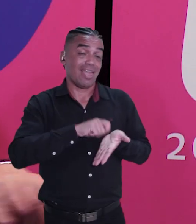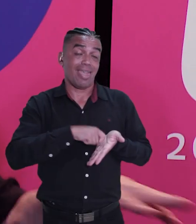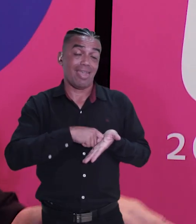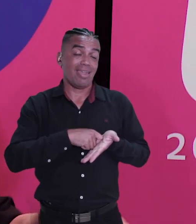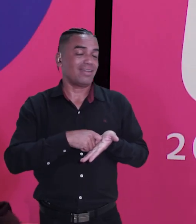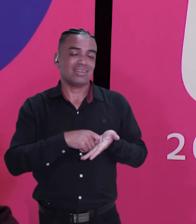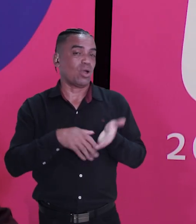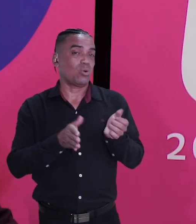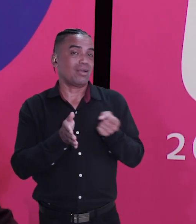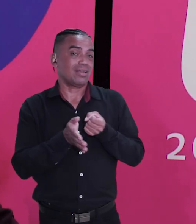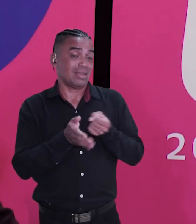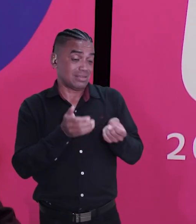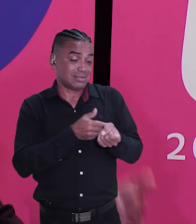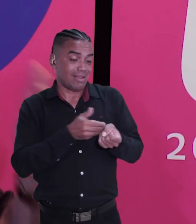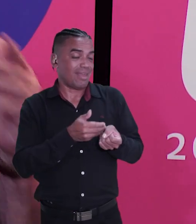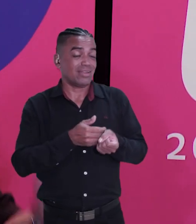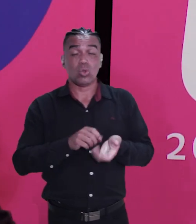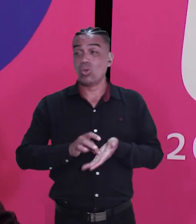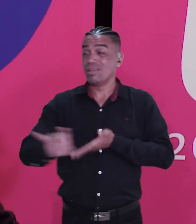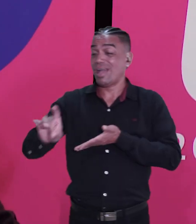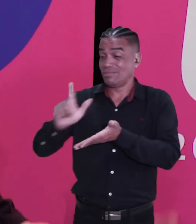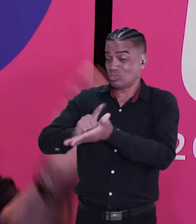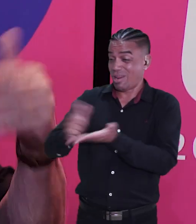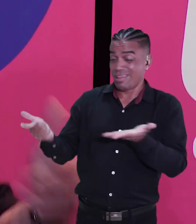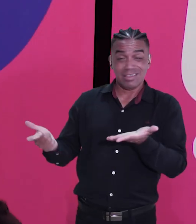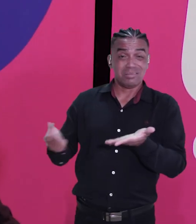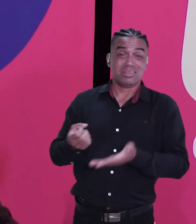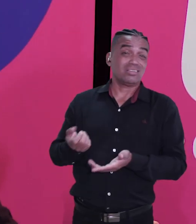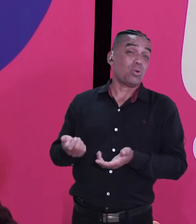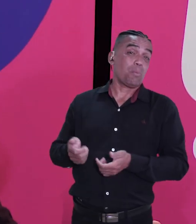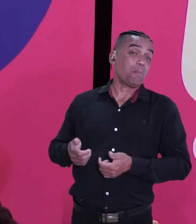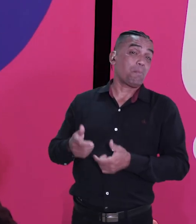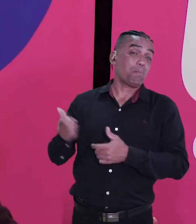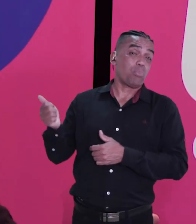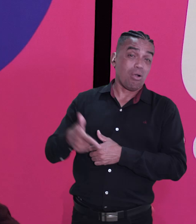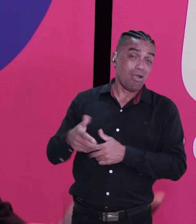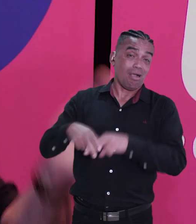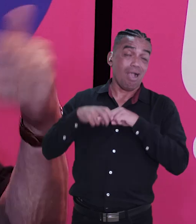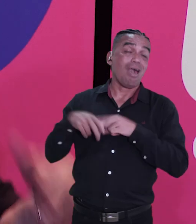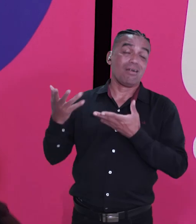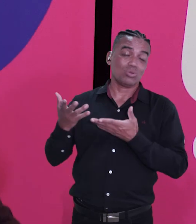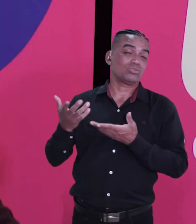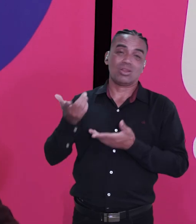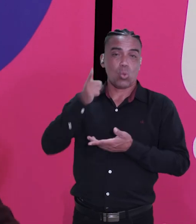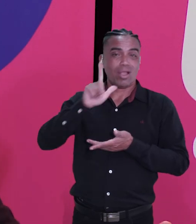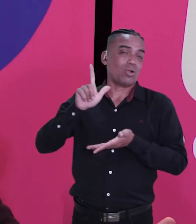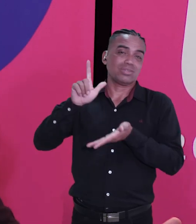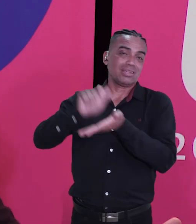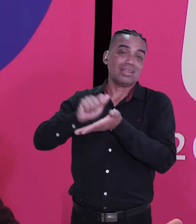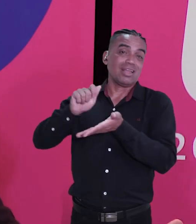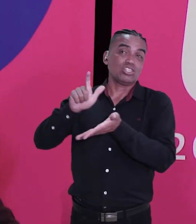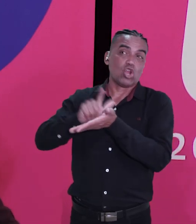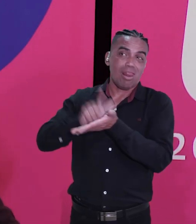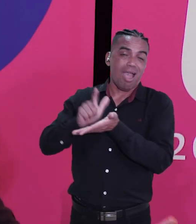que jamais iam sair da gaveta e detestava ser jornalista, e por isso não eram bons jornalistas e por isso jamais seriam bons escritores